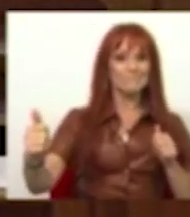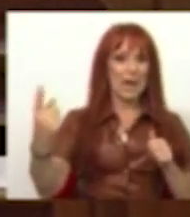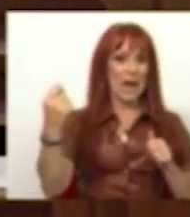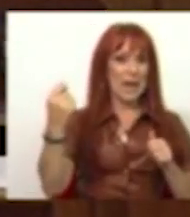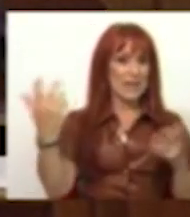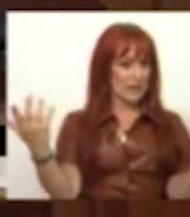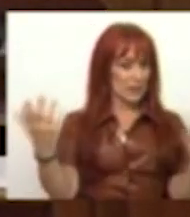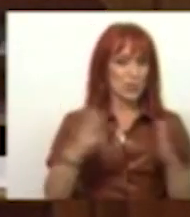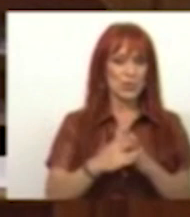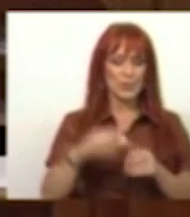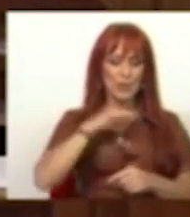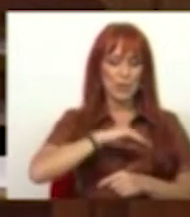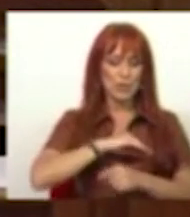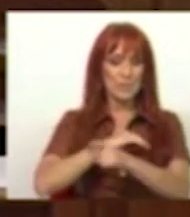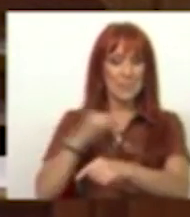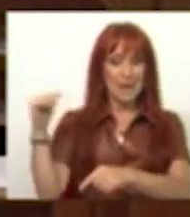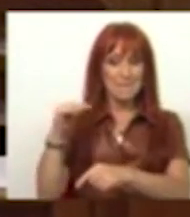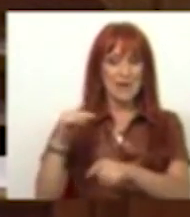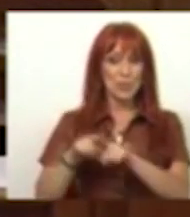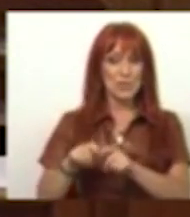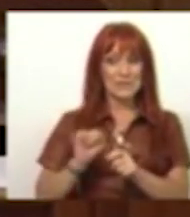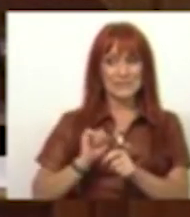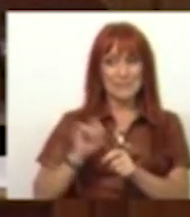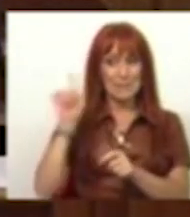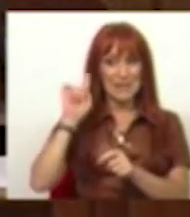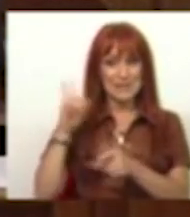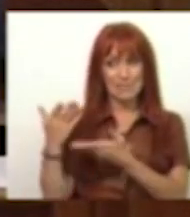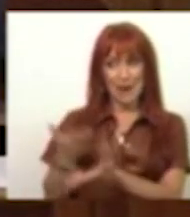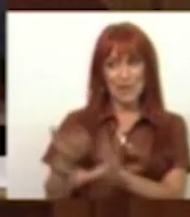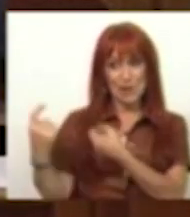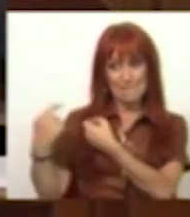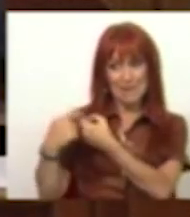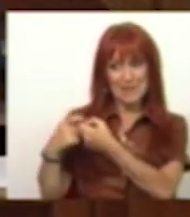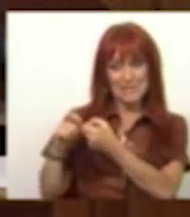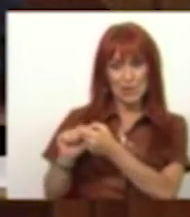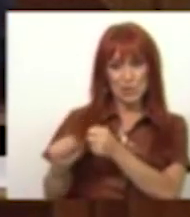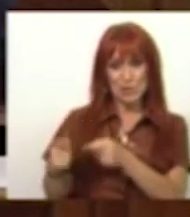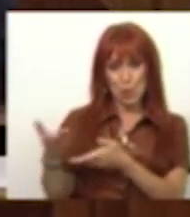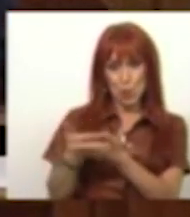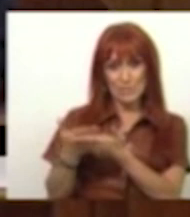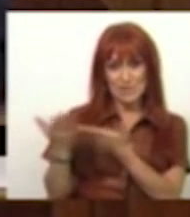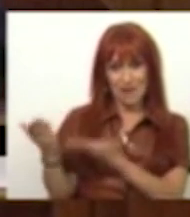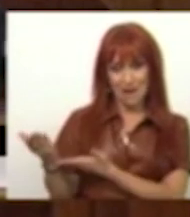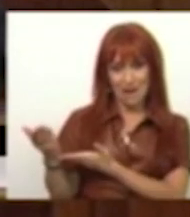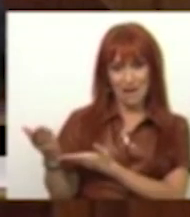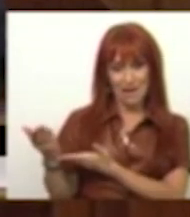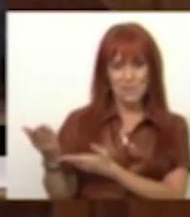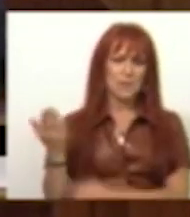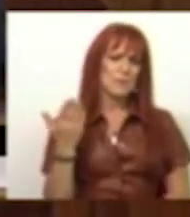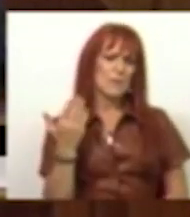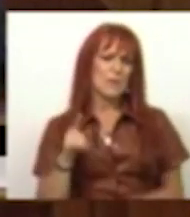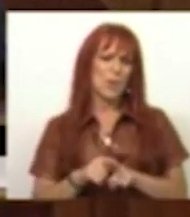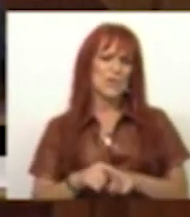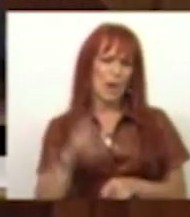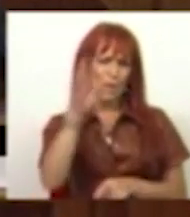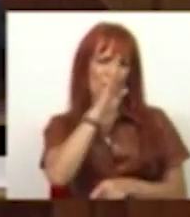dinheiro, do salário mínimo dos nossos principais parceiros comerciais, insuficiente para